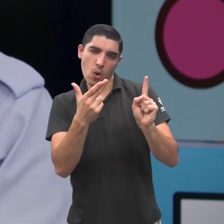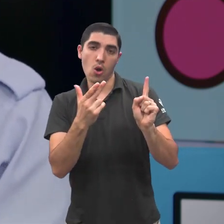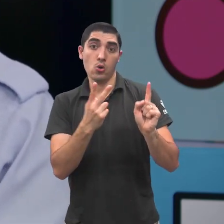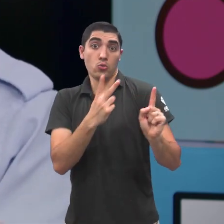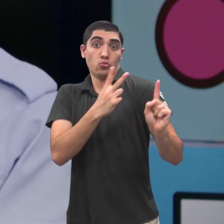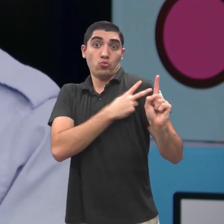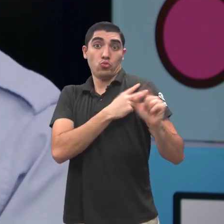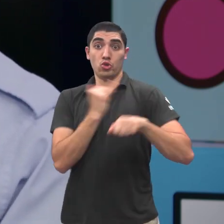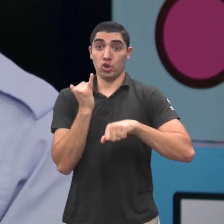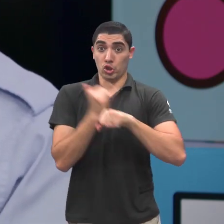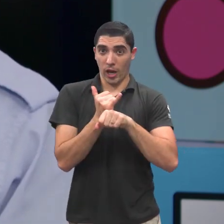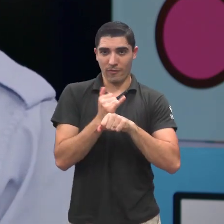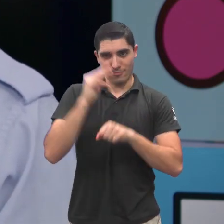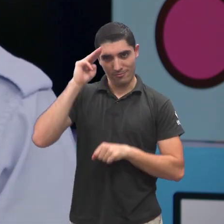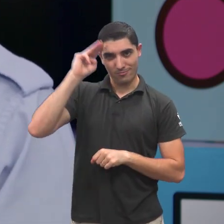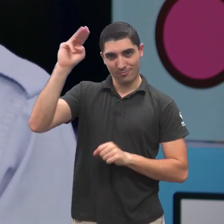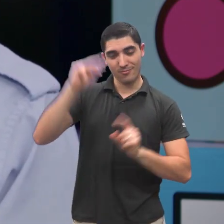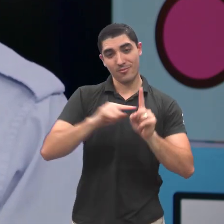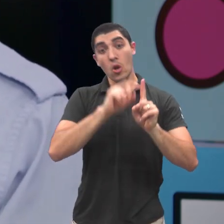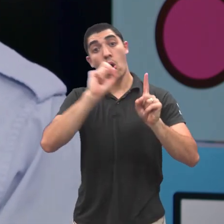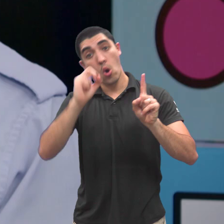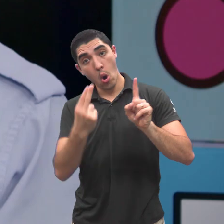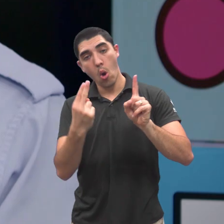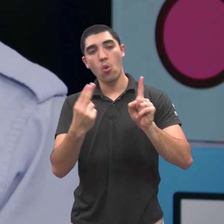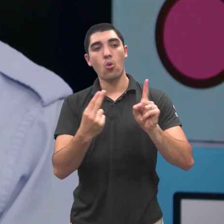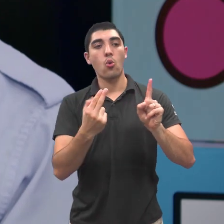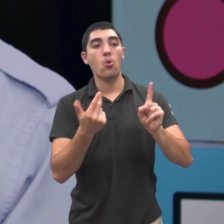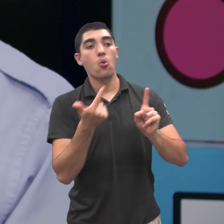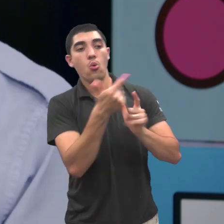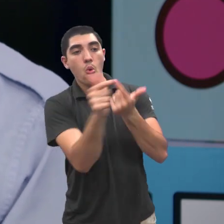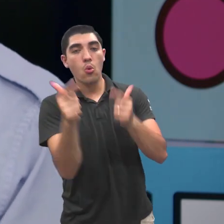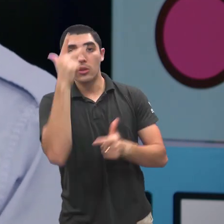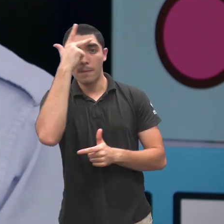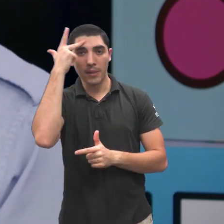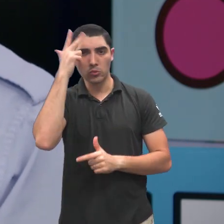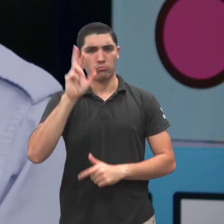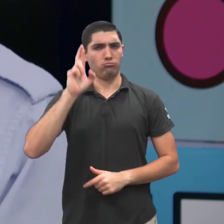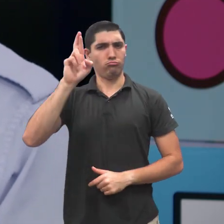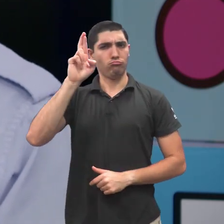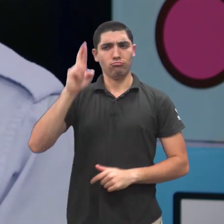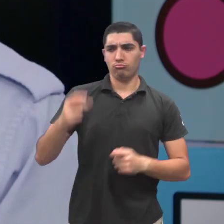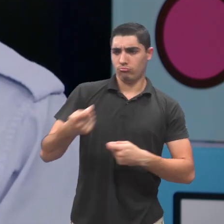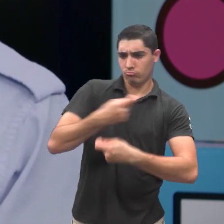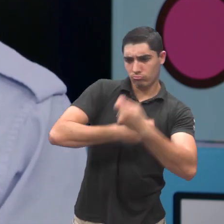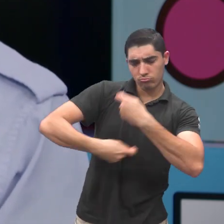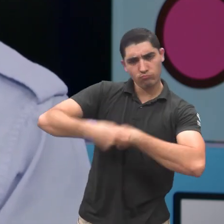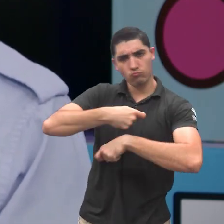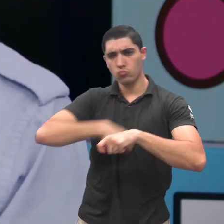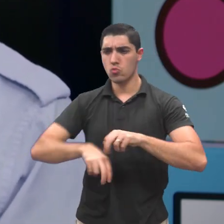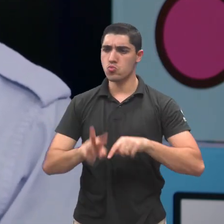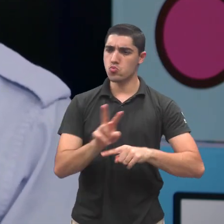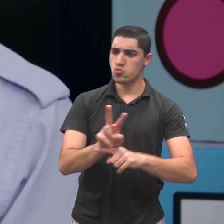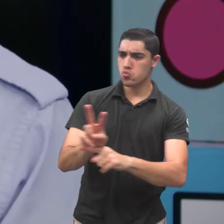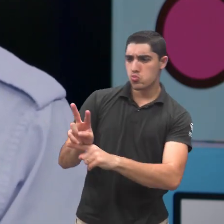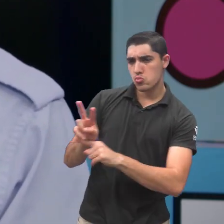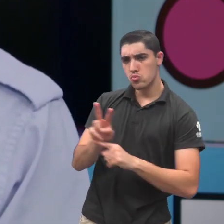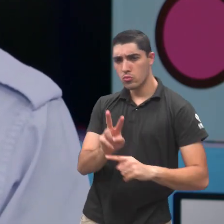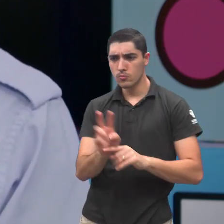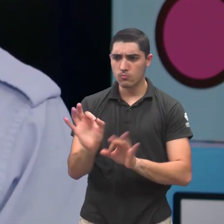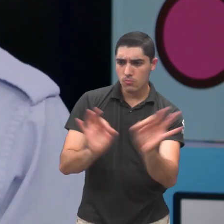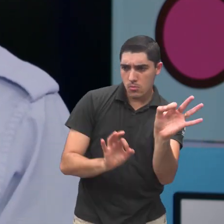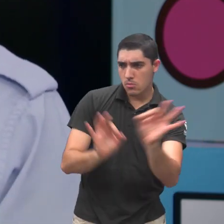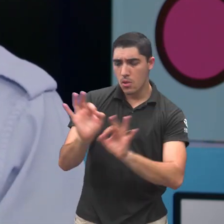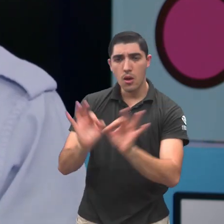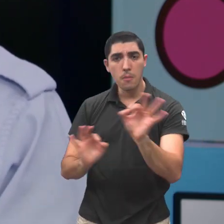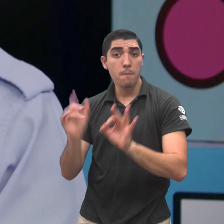chamamos de chefes escoteiros, como aqueles que trabalham na gestão do grupo escoteiro, certo. né, dando toda a estrutura